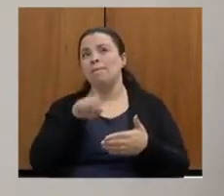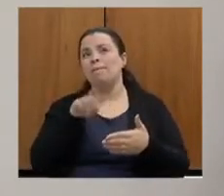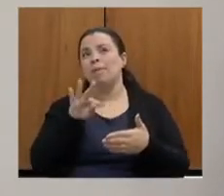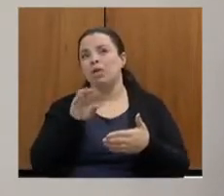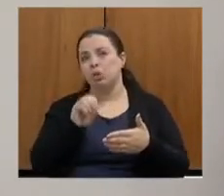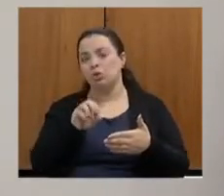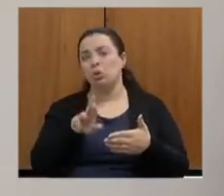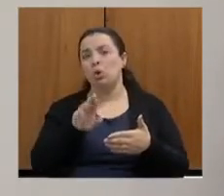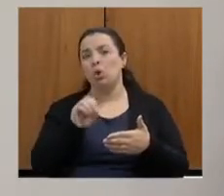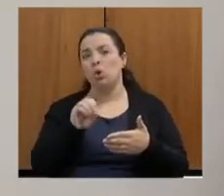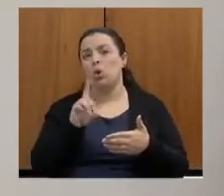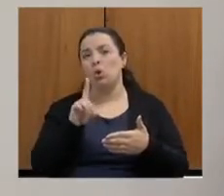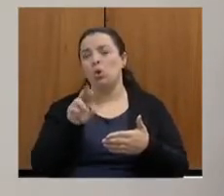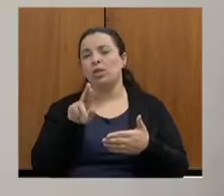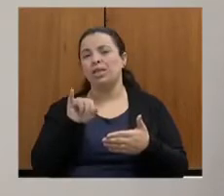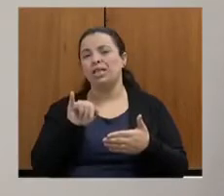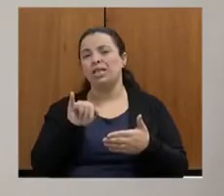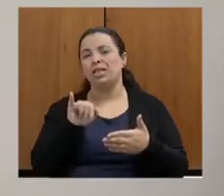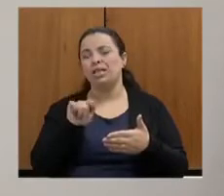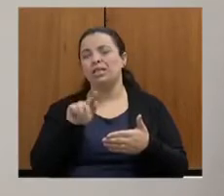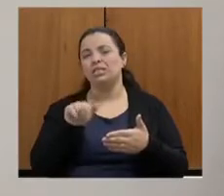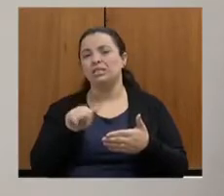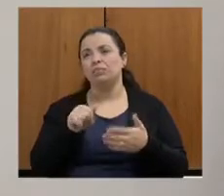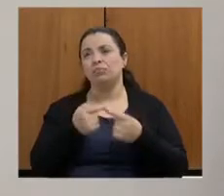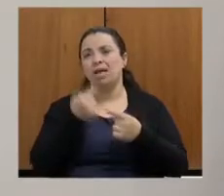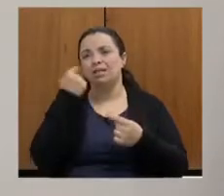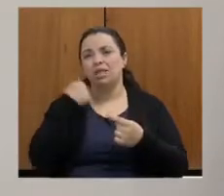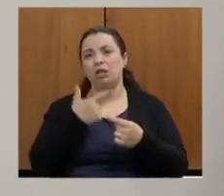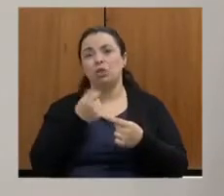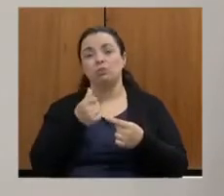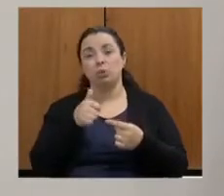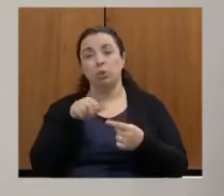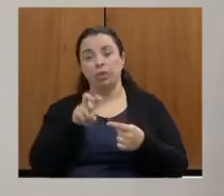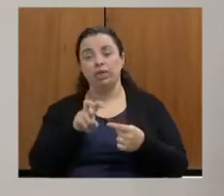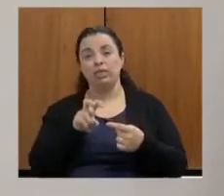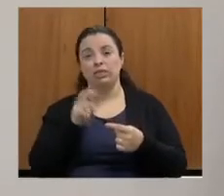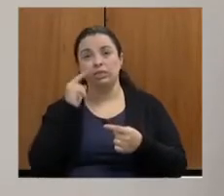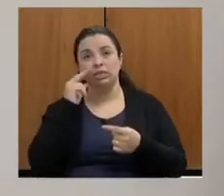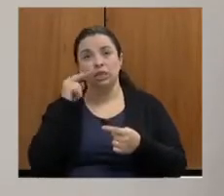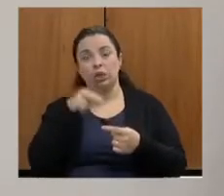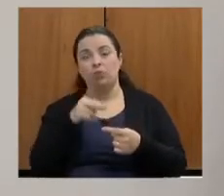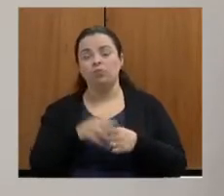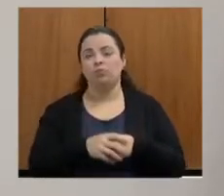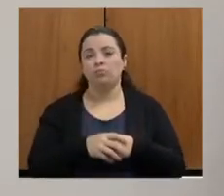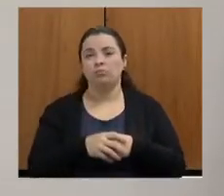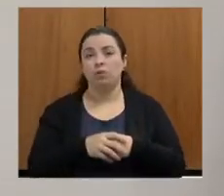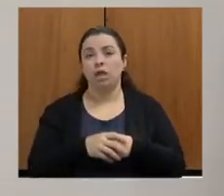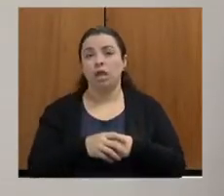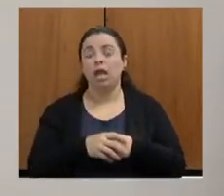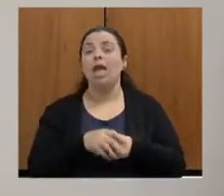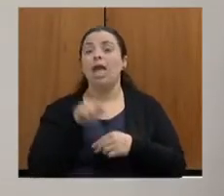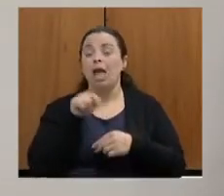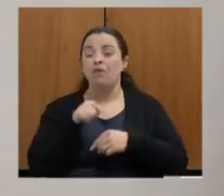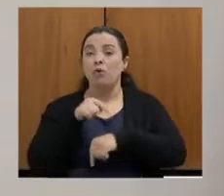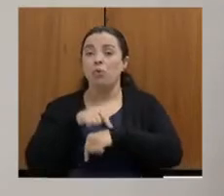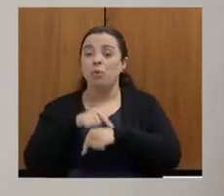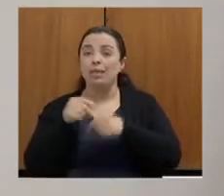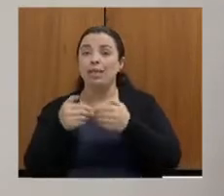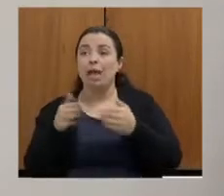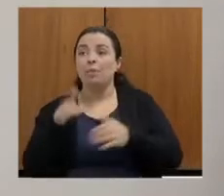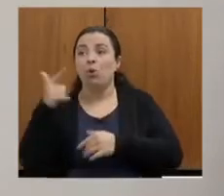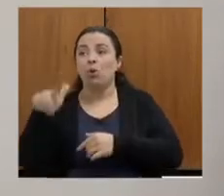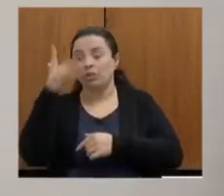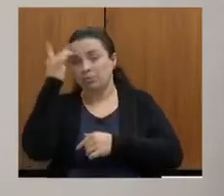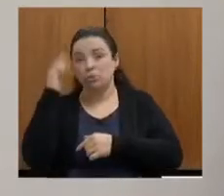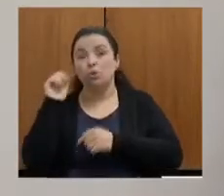a aquele aquele território pode ser visto por outras pessoas é mas